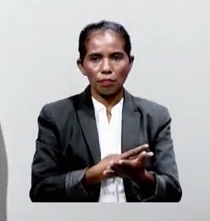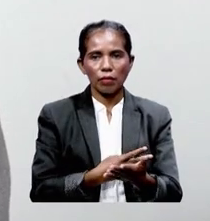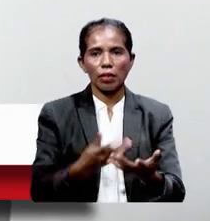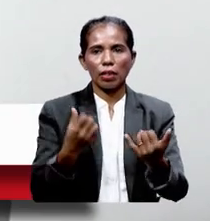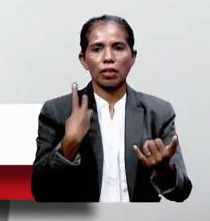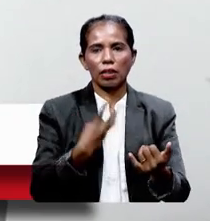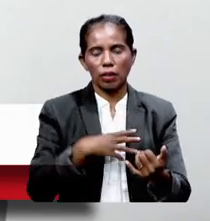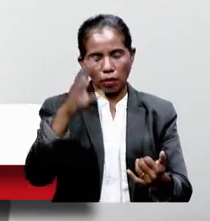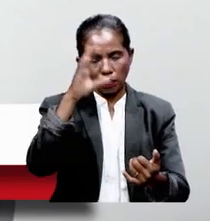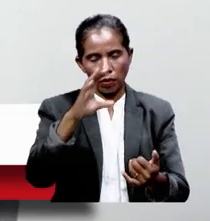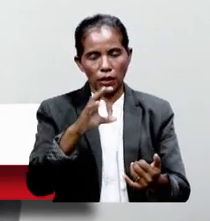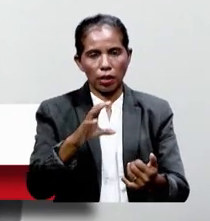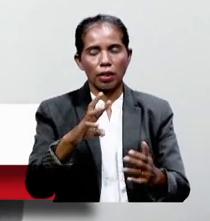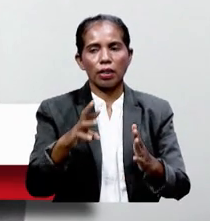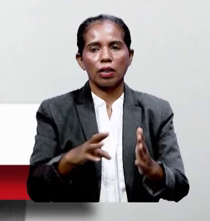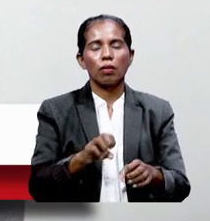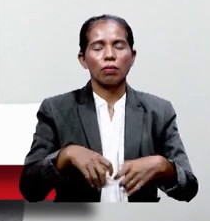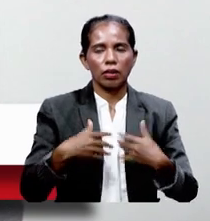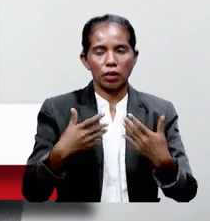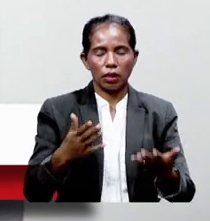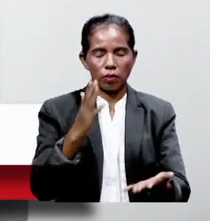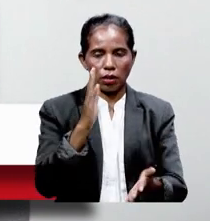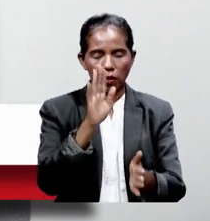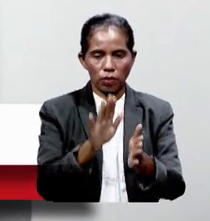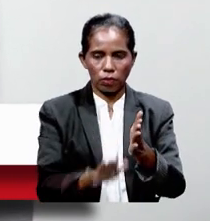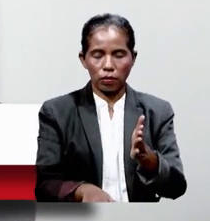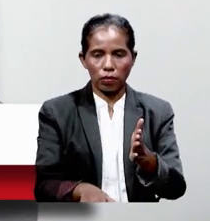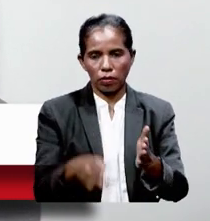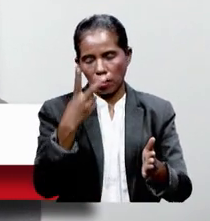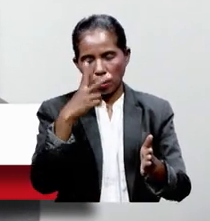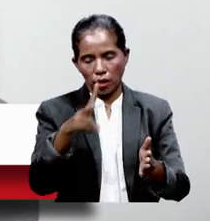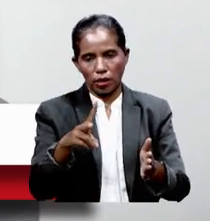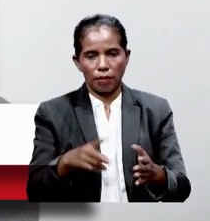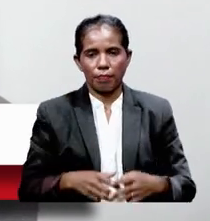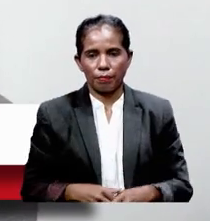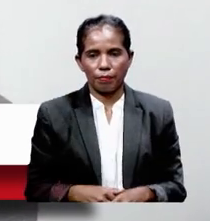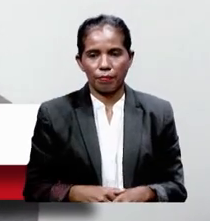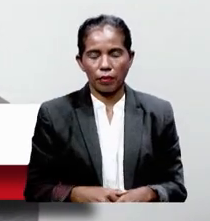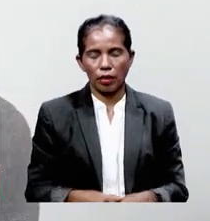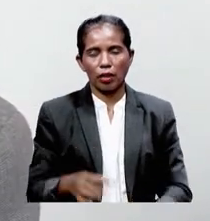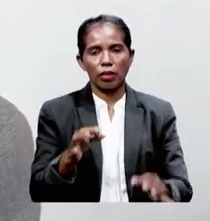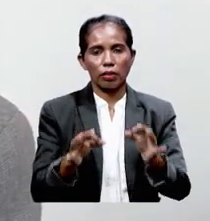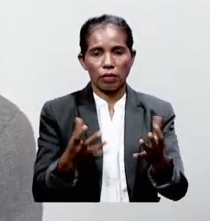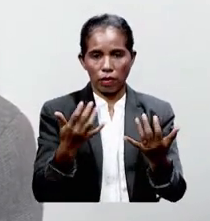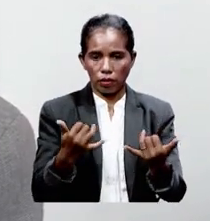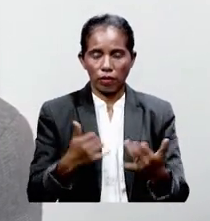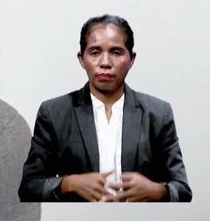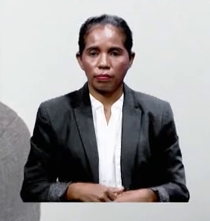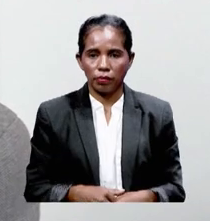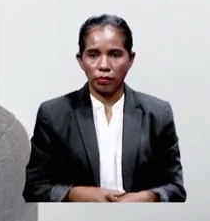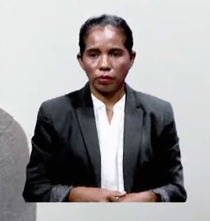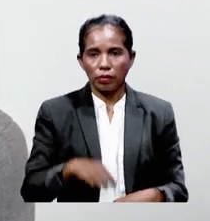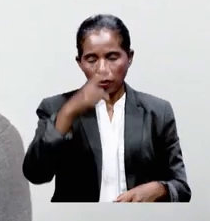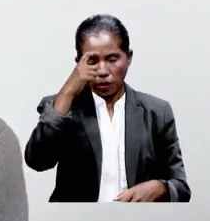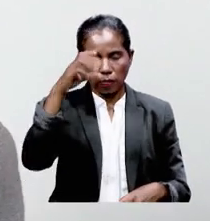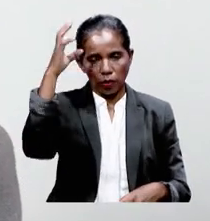ita buka hela metode para de minimiza sedimentasi. Mas por enquanto agora, tamba udan turun